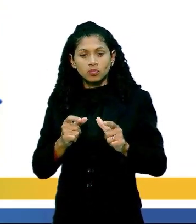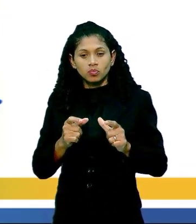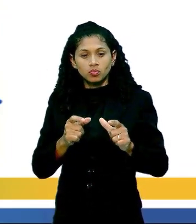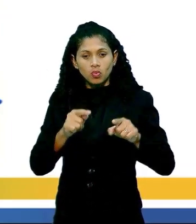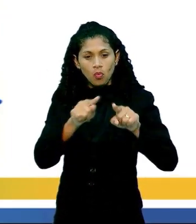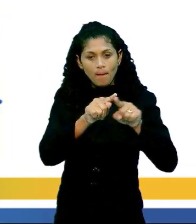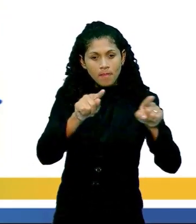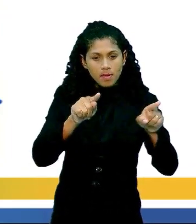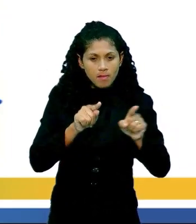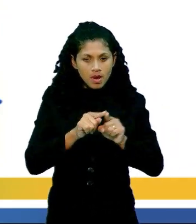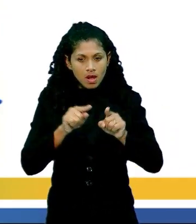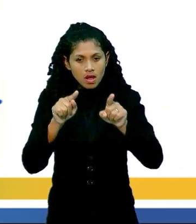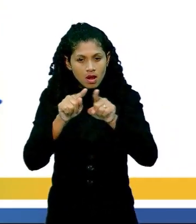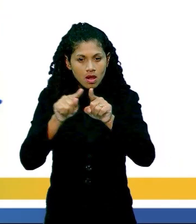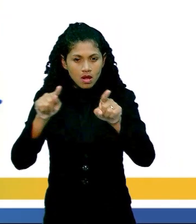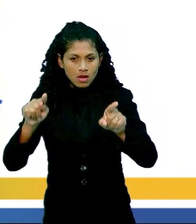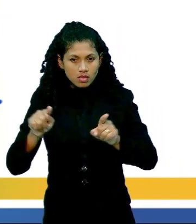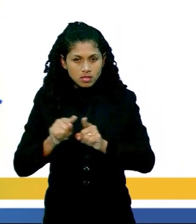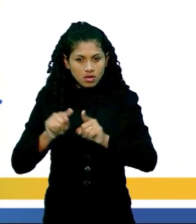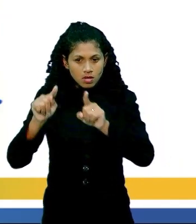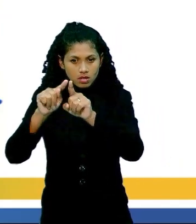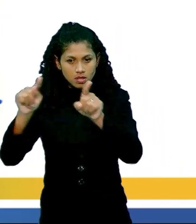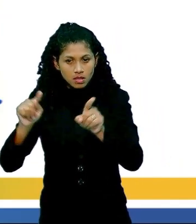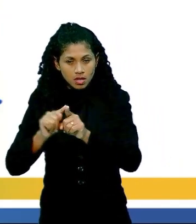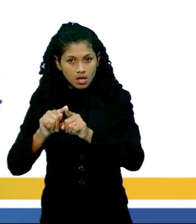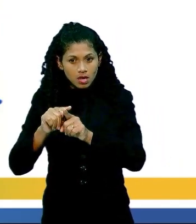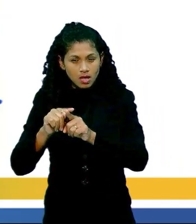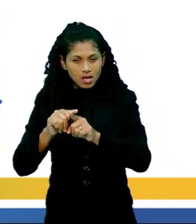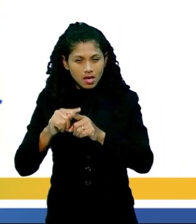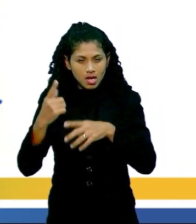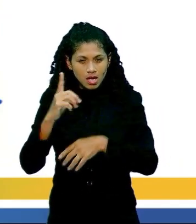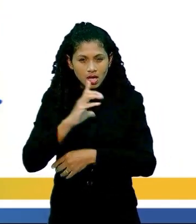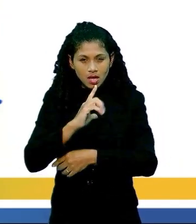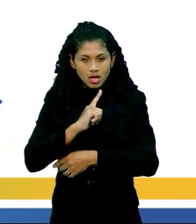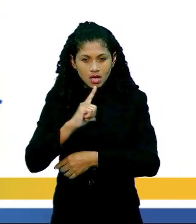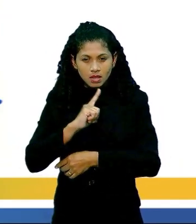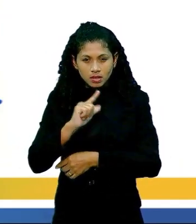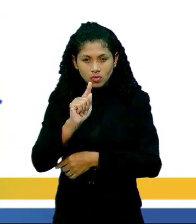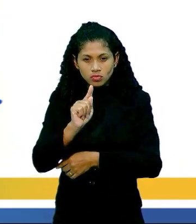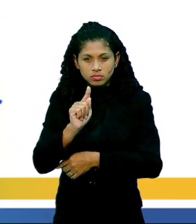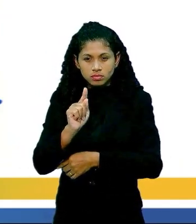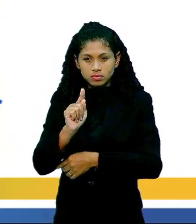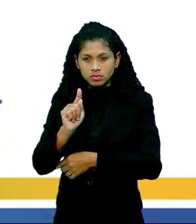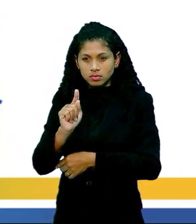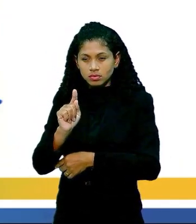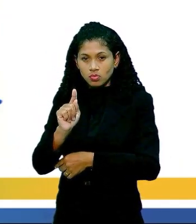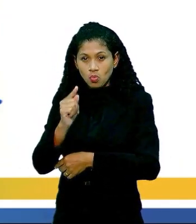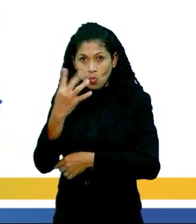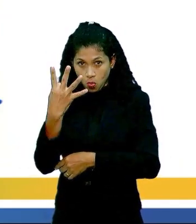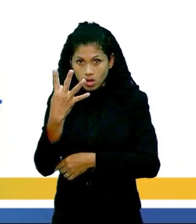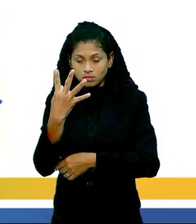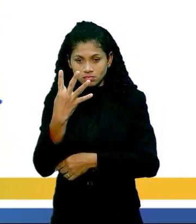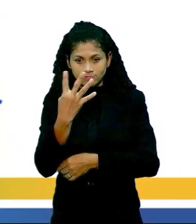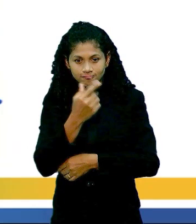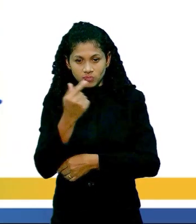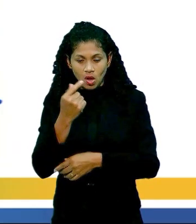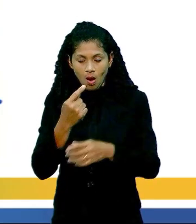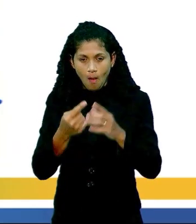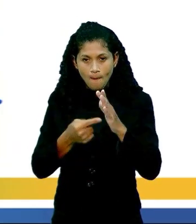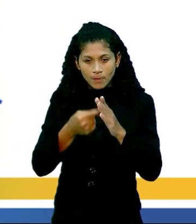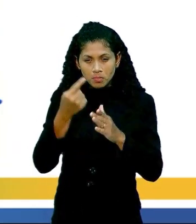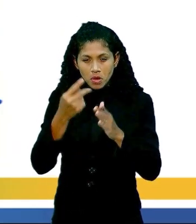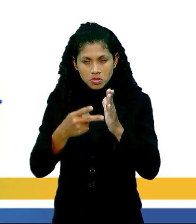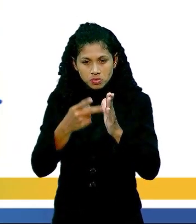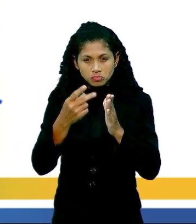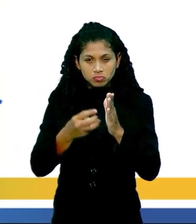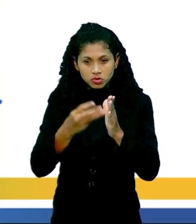ocorreram mudanças. E essas mudanças ocorrem em comunidades chamadas comunidades série,